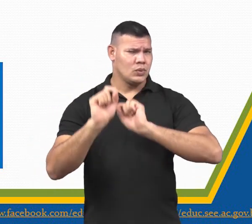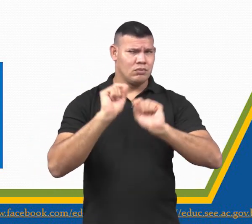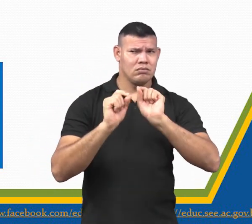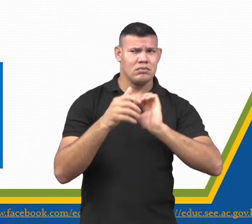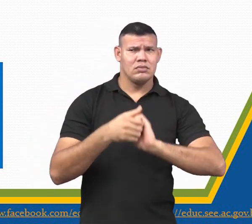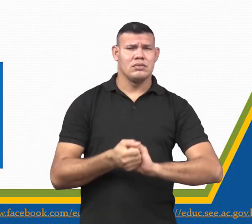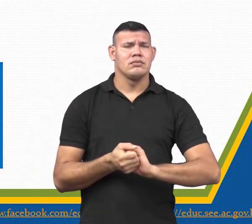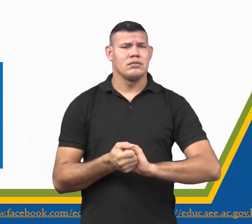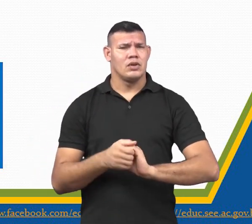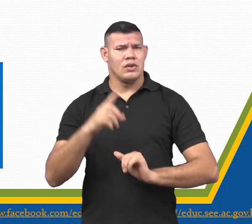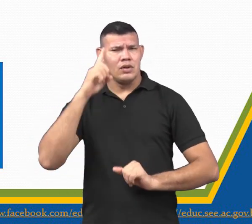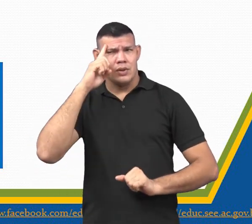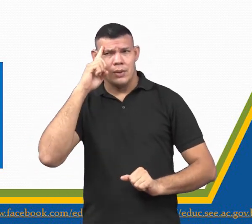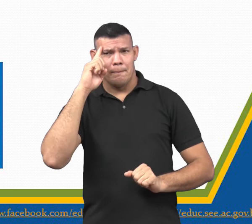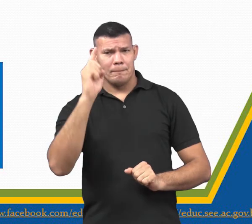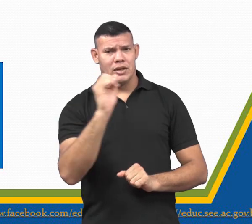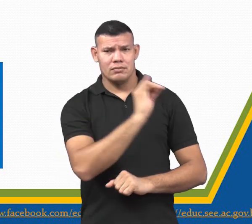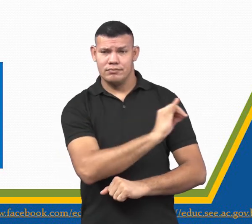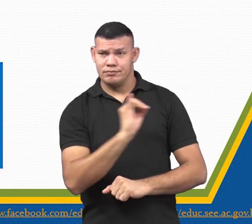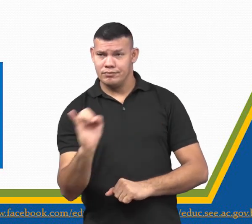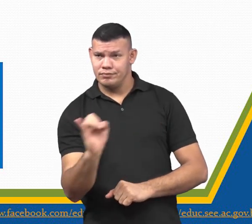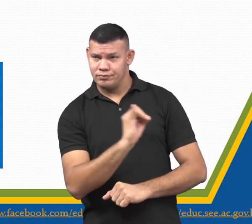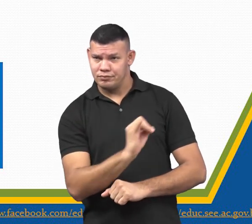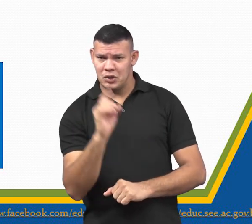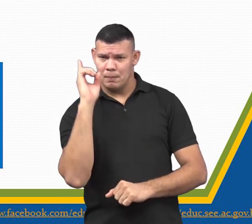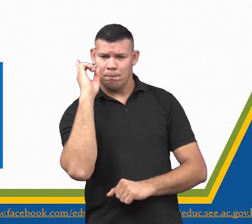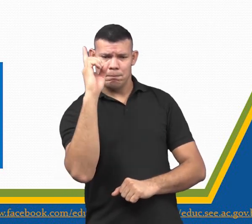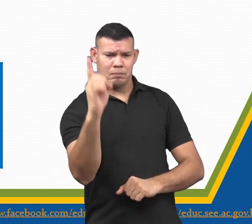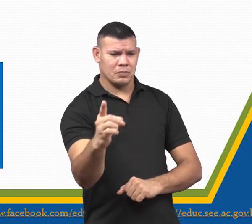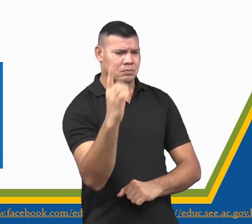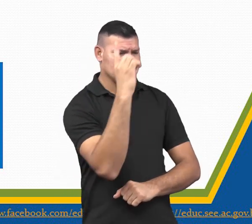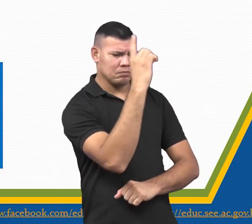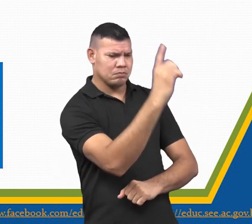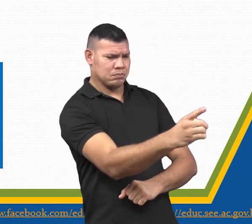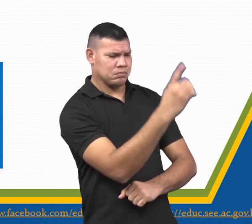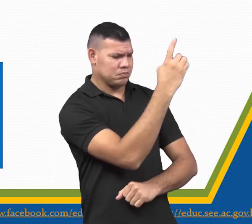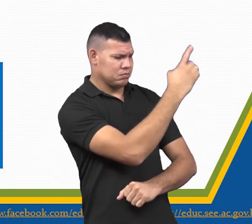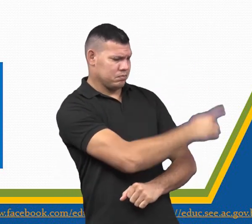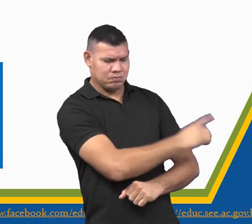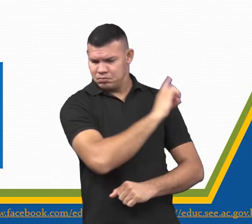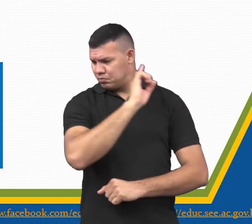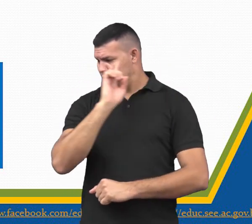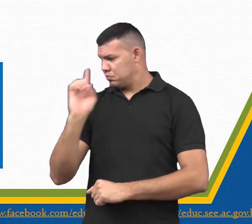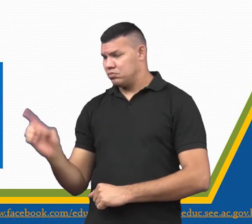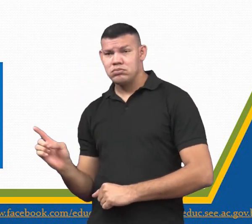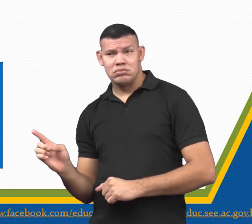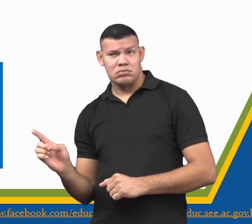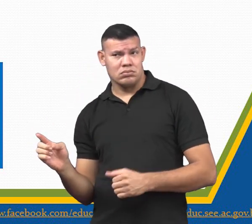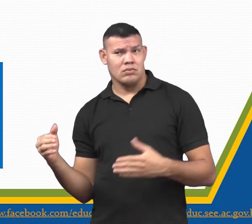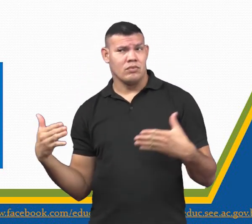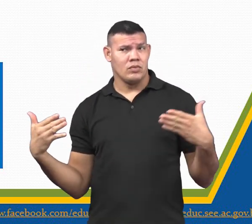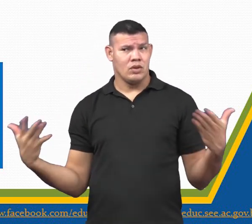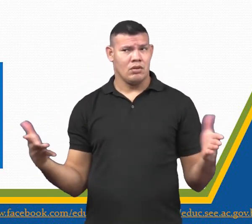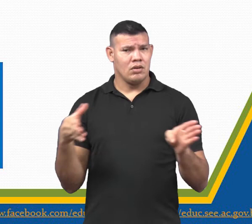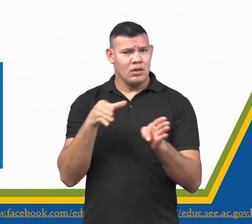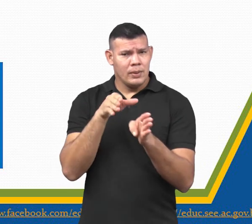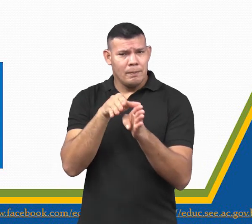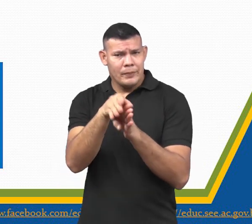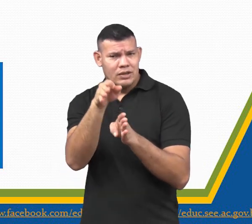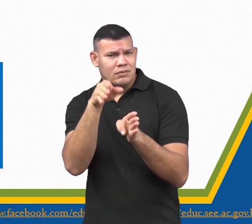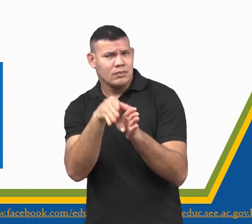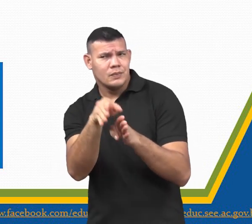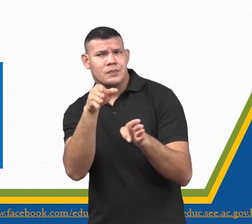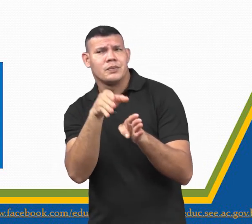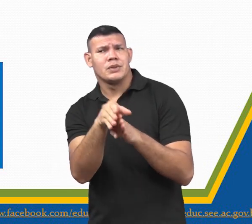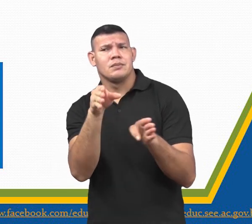para dar consejos o sugerencias, para formular pedidos y, claro, para